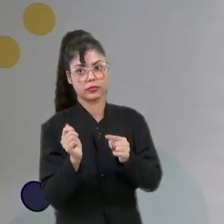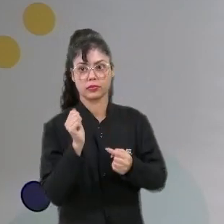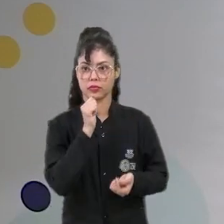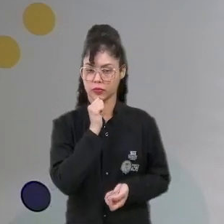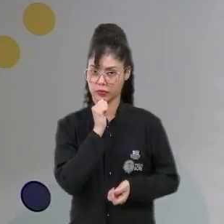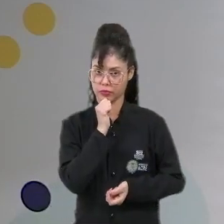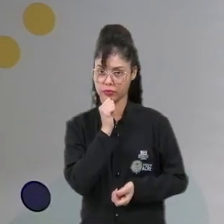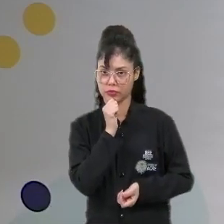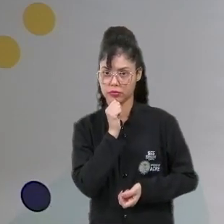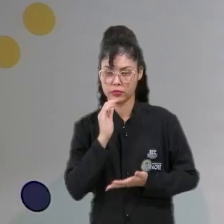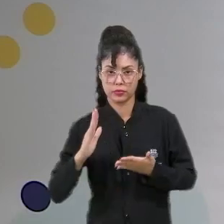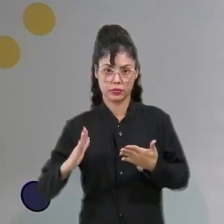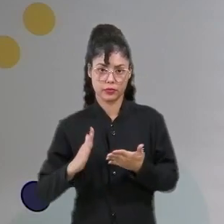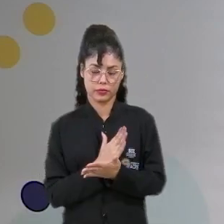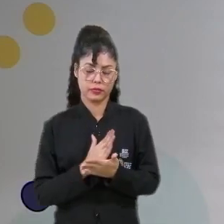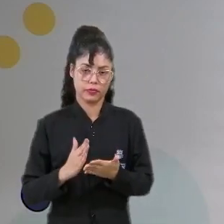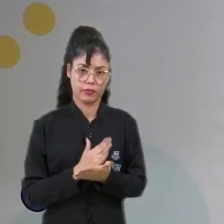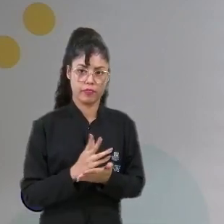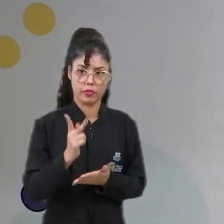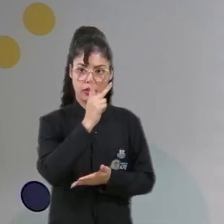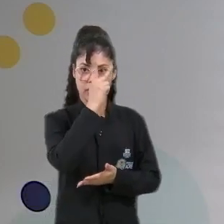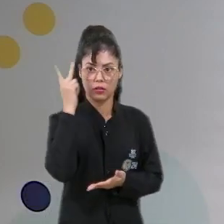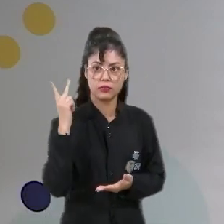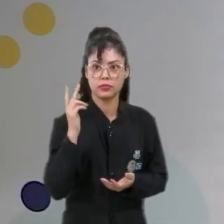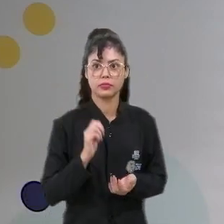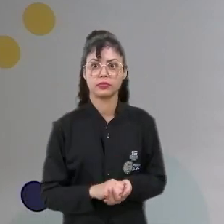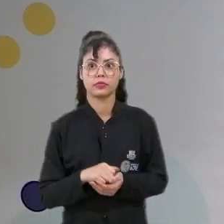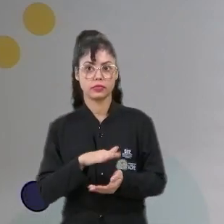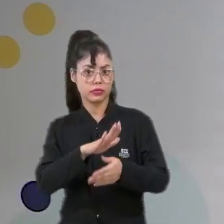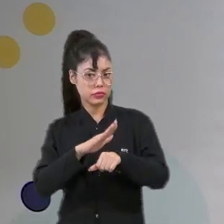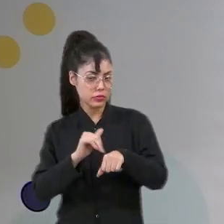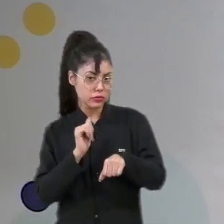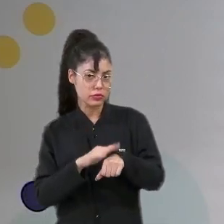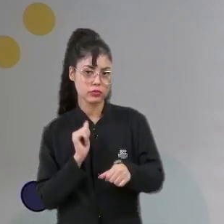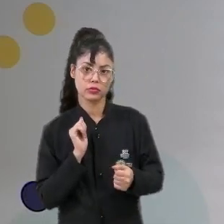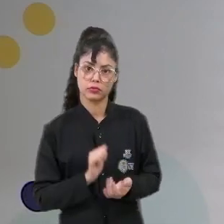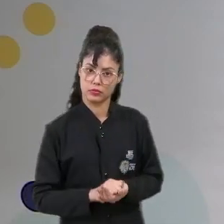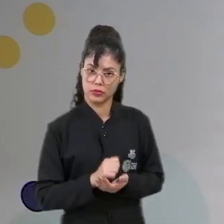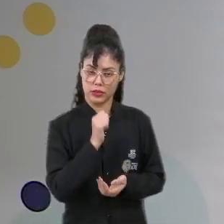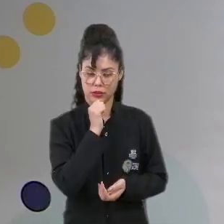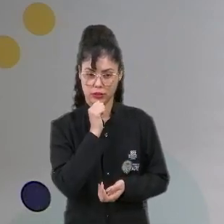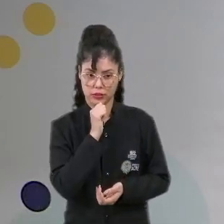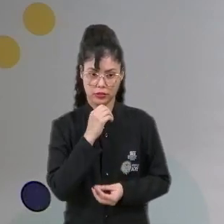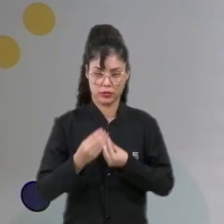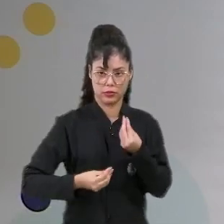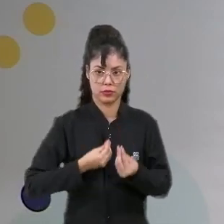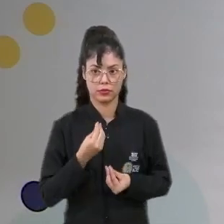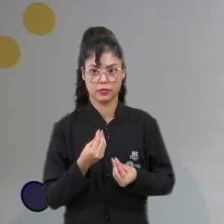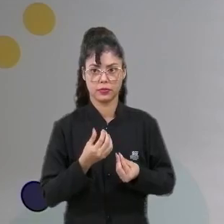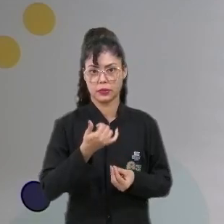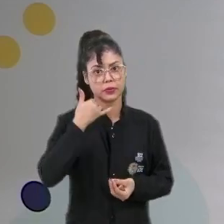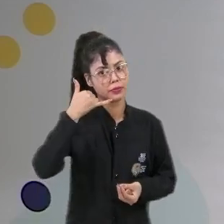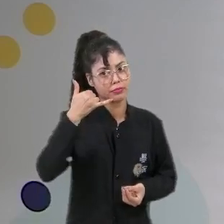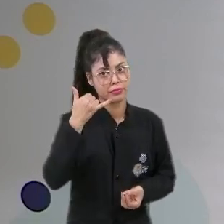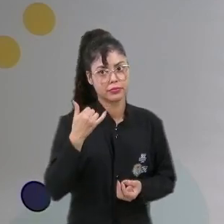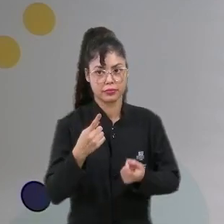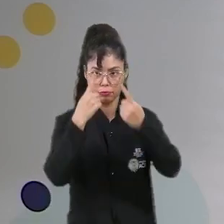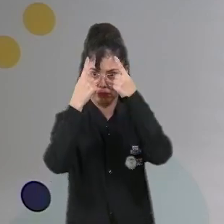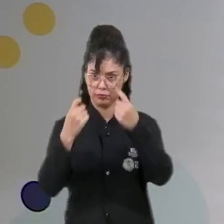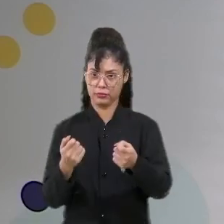não é algo para você chamar a polícia por se preocupar, no caso, não é uma denúncia de uma